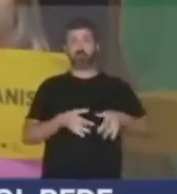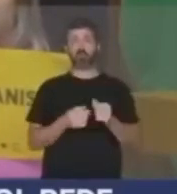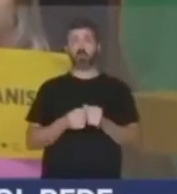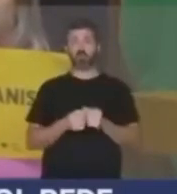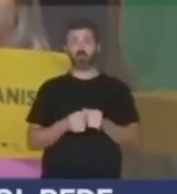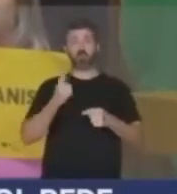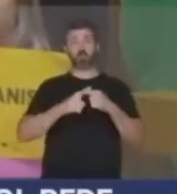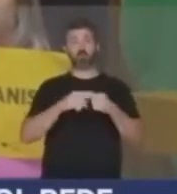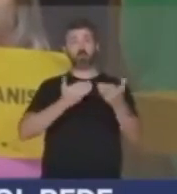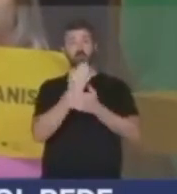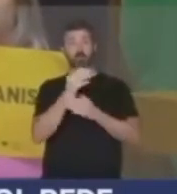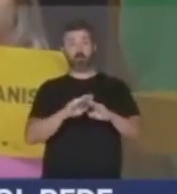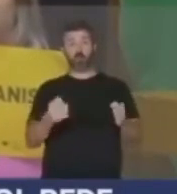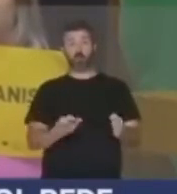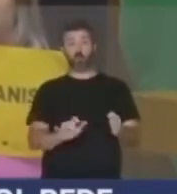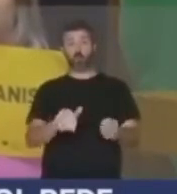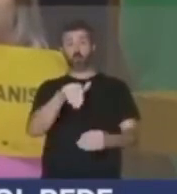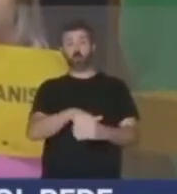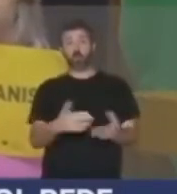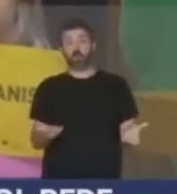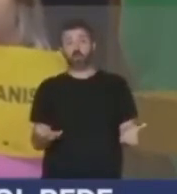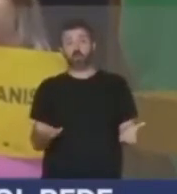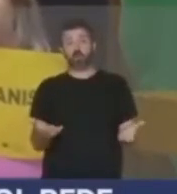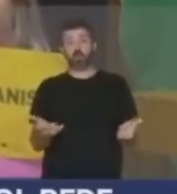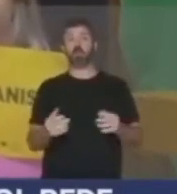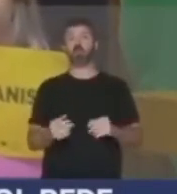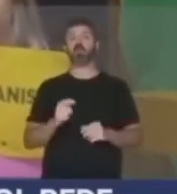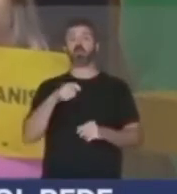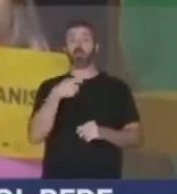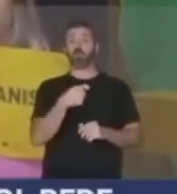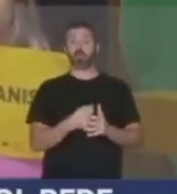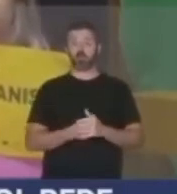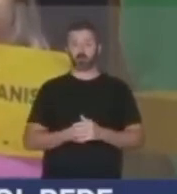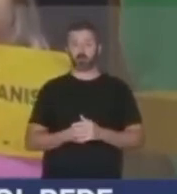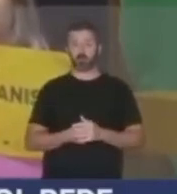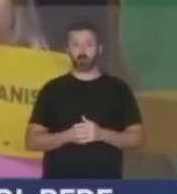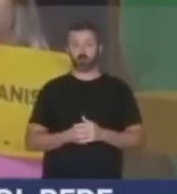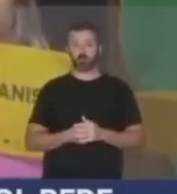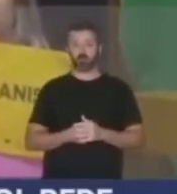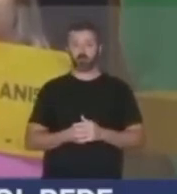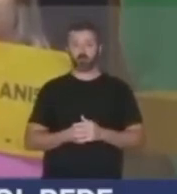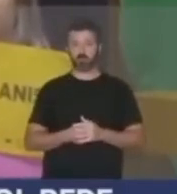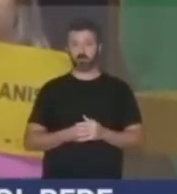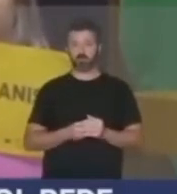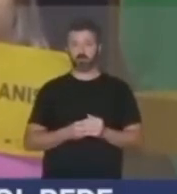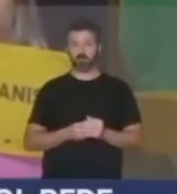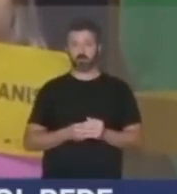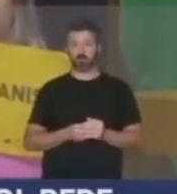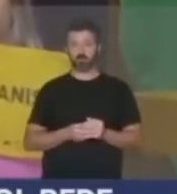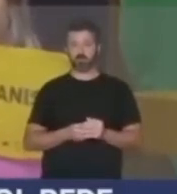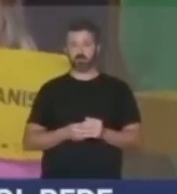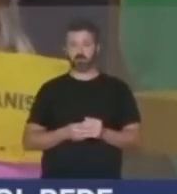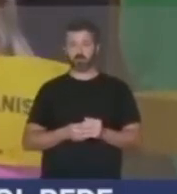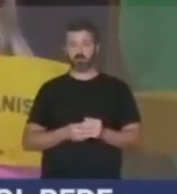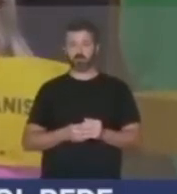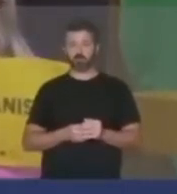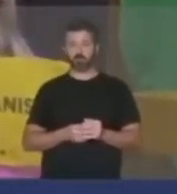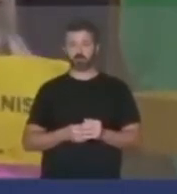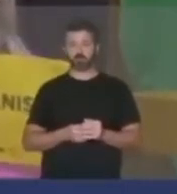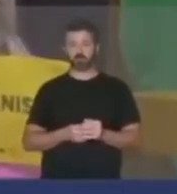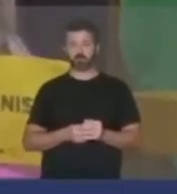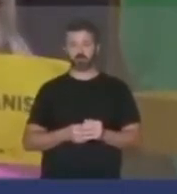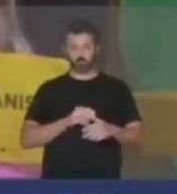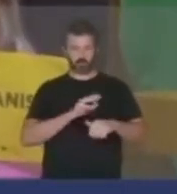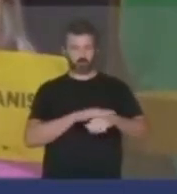ao mandato popular, porque foram eleitos pela urna eletrônica. E aqueles que apoiaram... Peço 30 segundos para concluir,